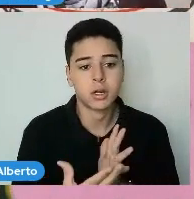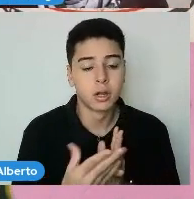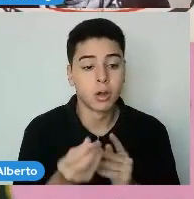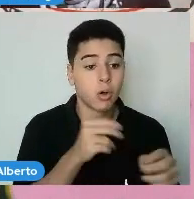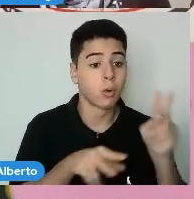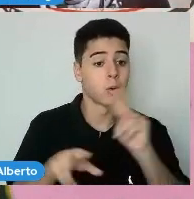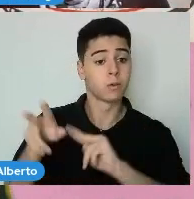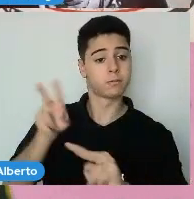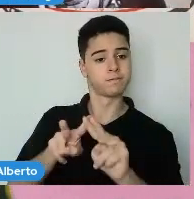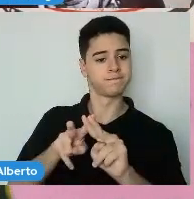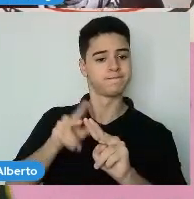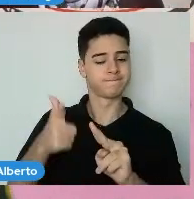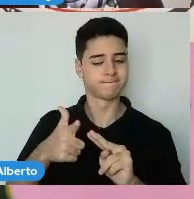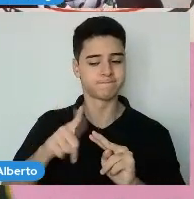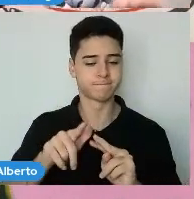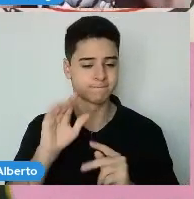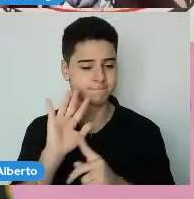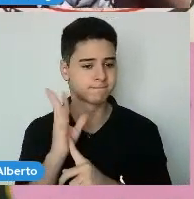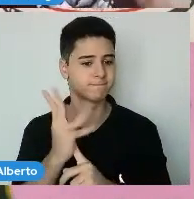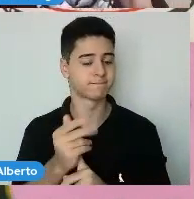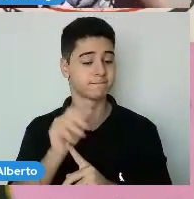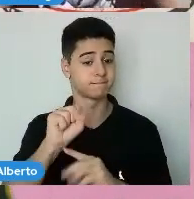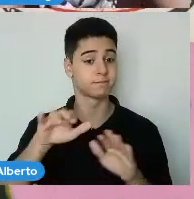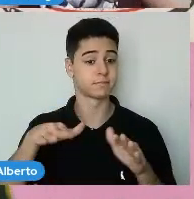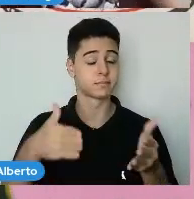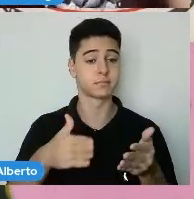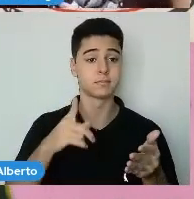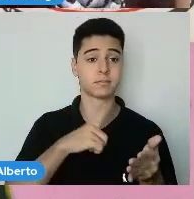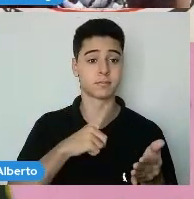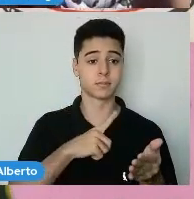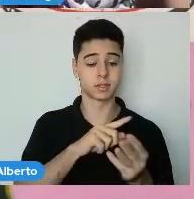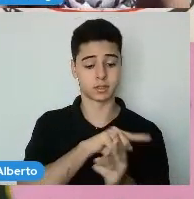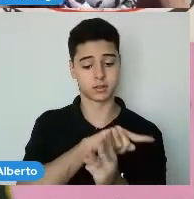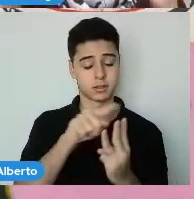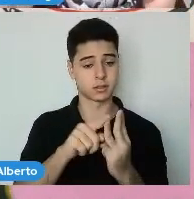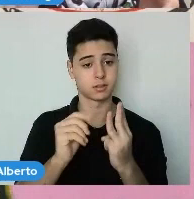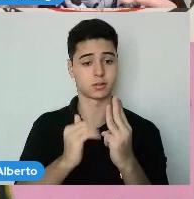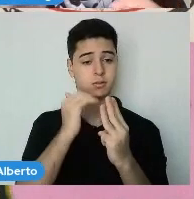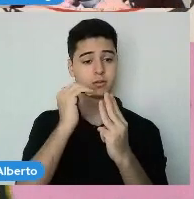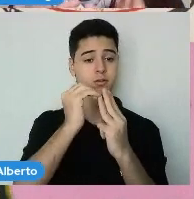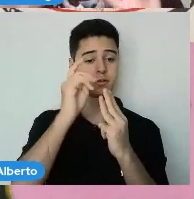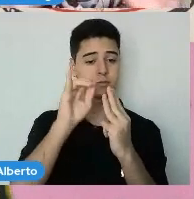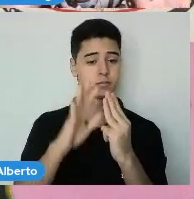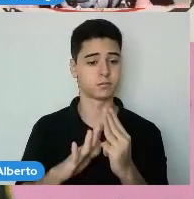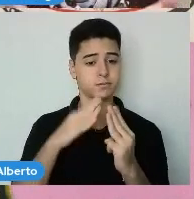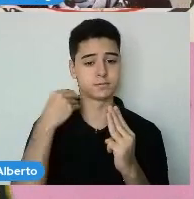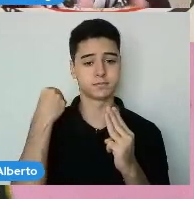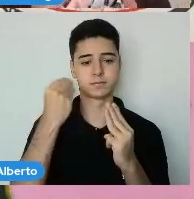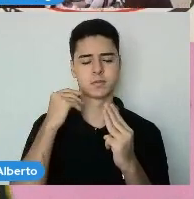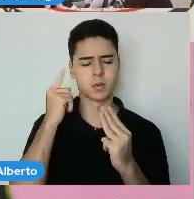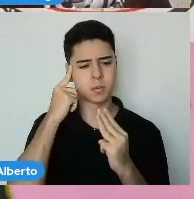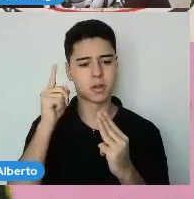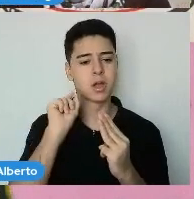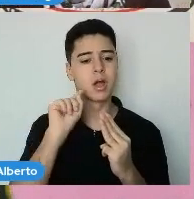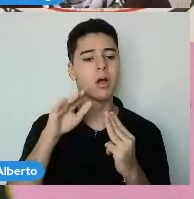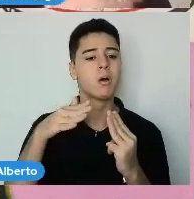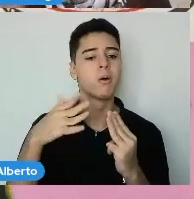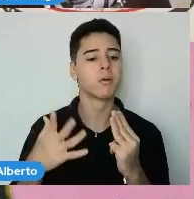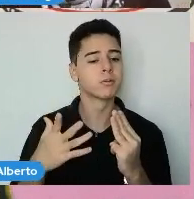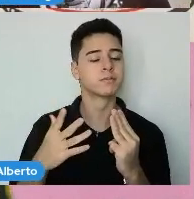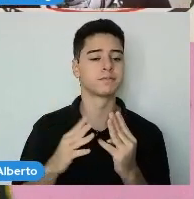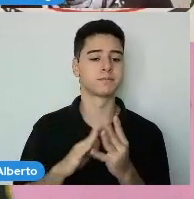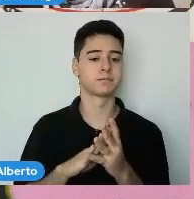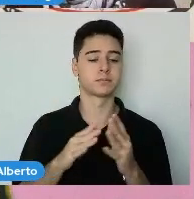olhar para a arte, tá? Então, eu acho que esse trio, construção, desconstrução, experimentação, remete bem a